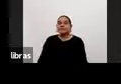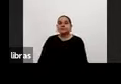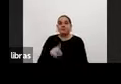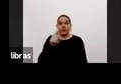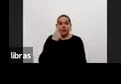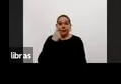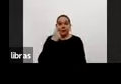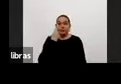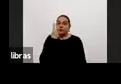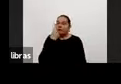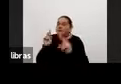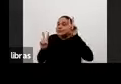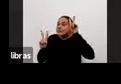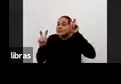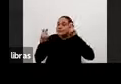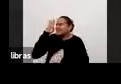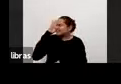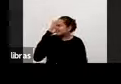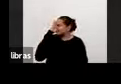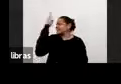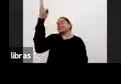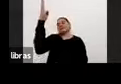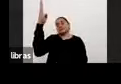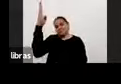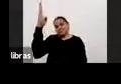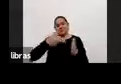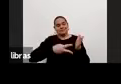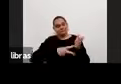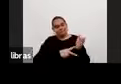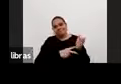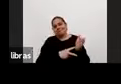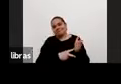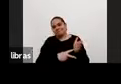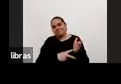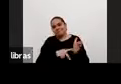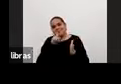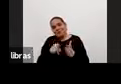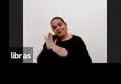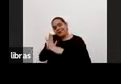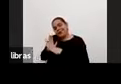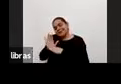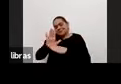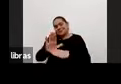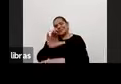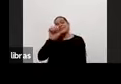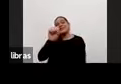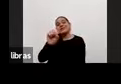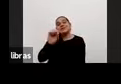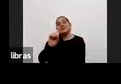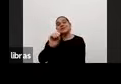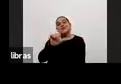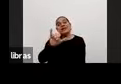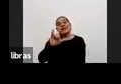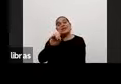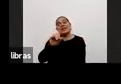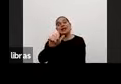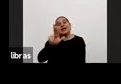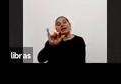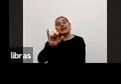temas essenciais, historicamente essenciais, é a solidariedade. Sindicato, por